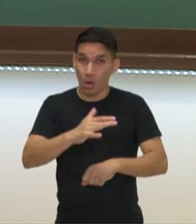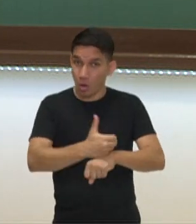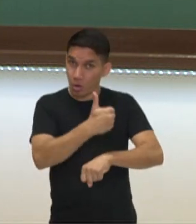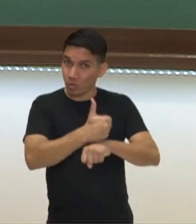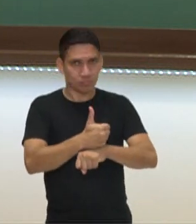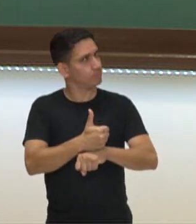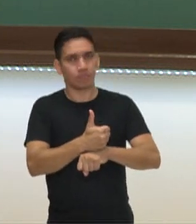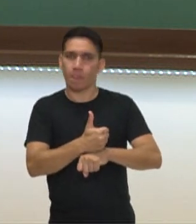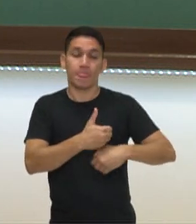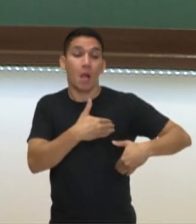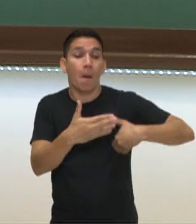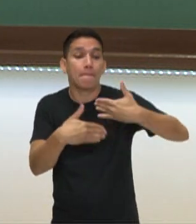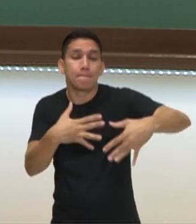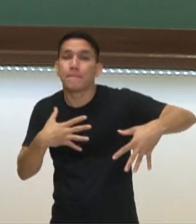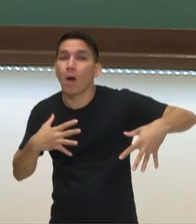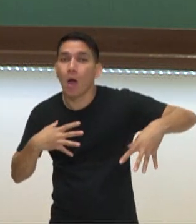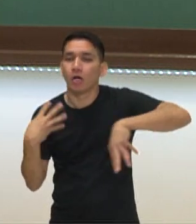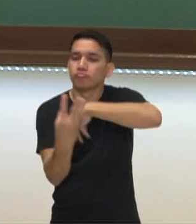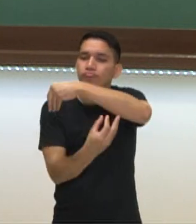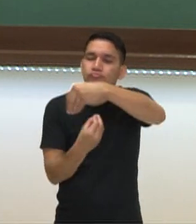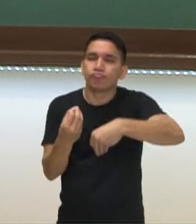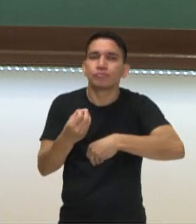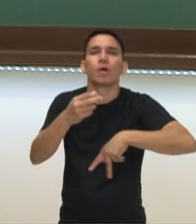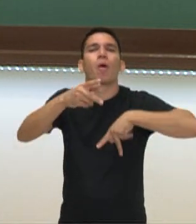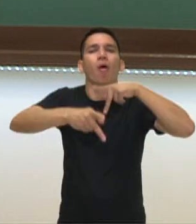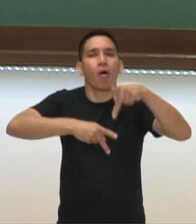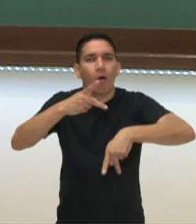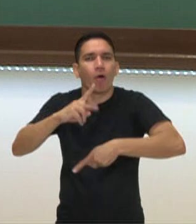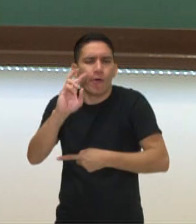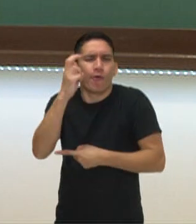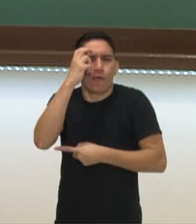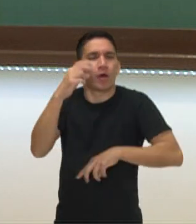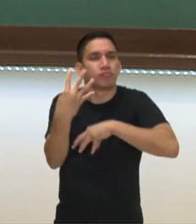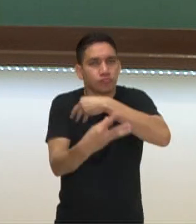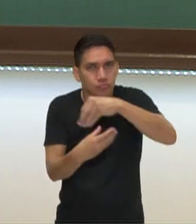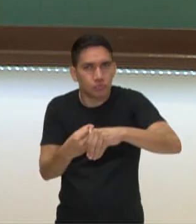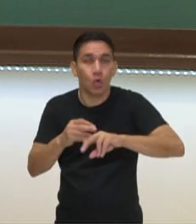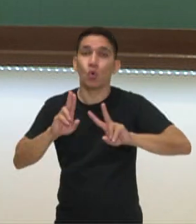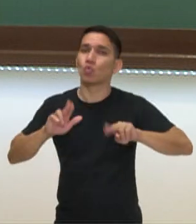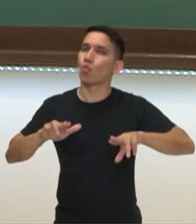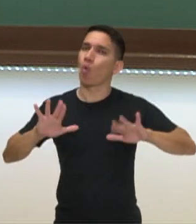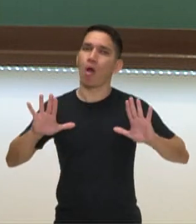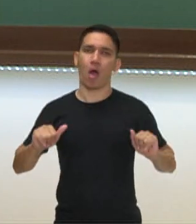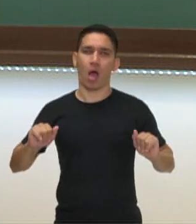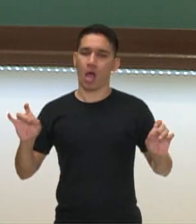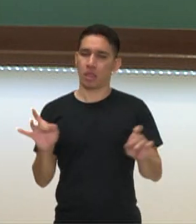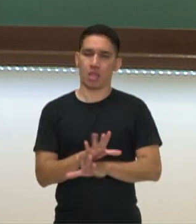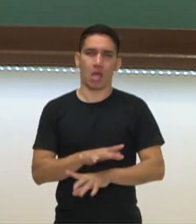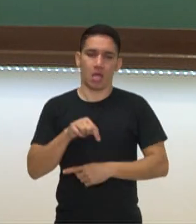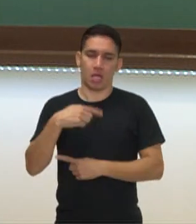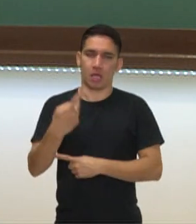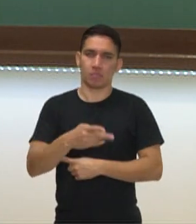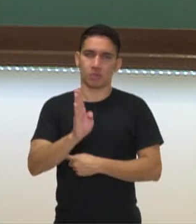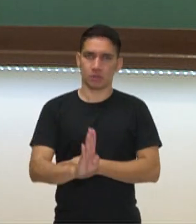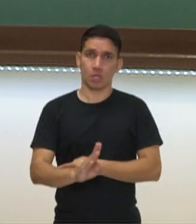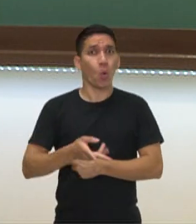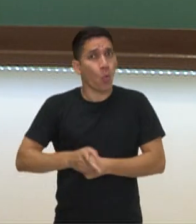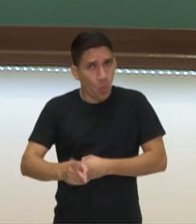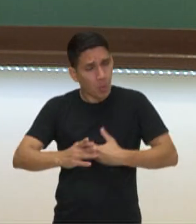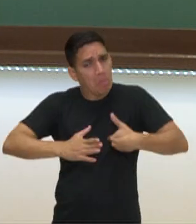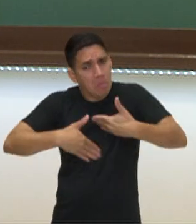de mistura de povos, né, essa mistura de culturas, ela nunca terminou no Brasil, ela continua sendo feita,